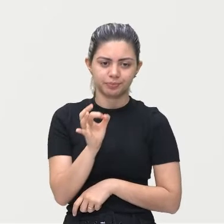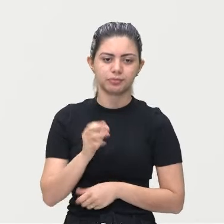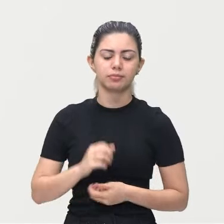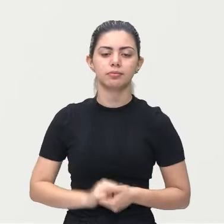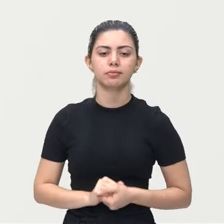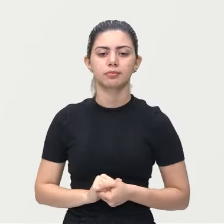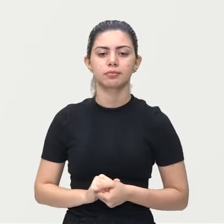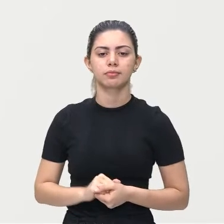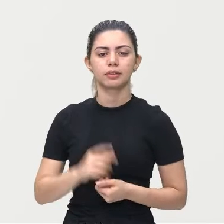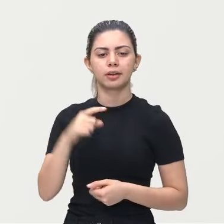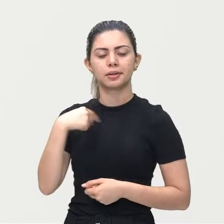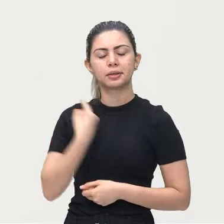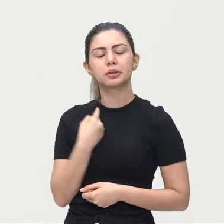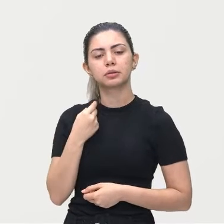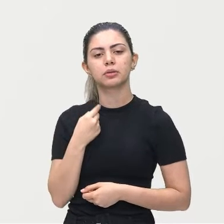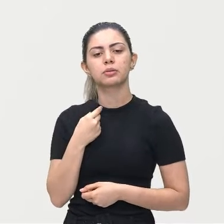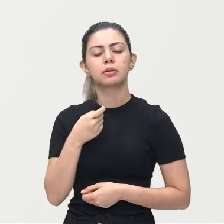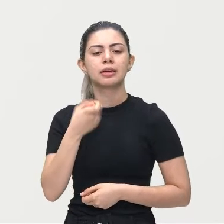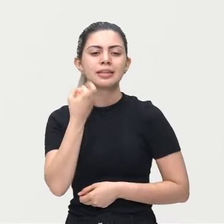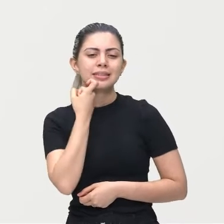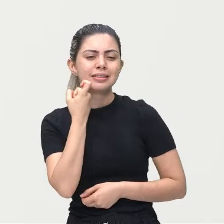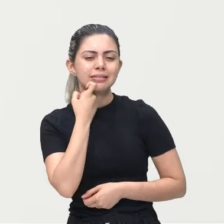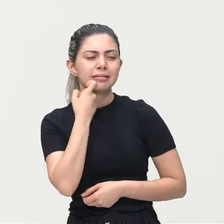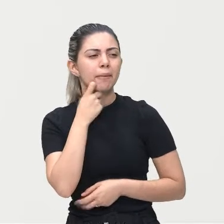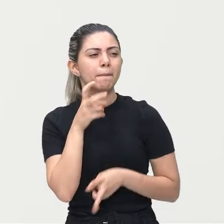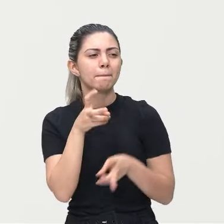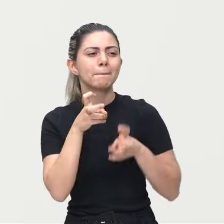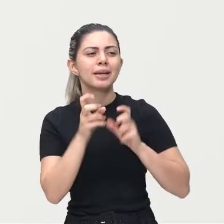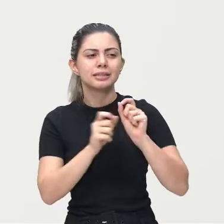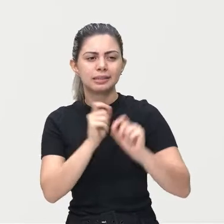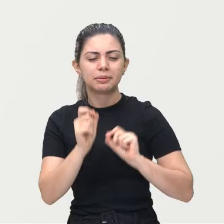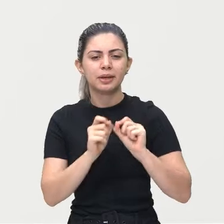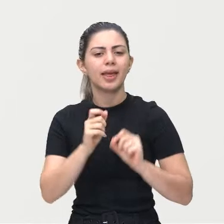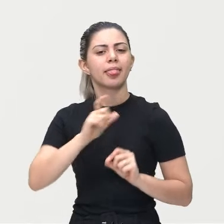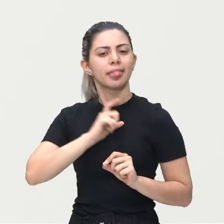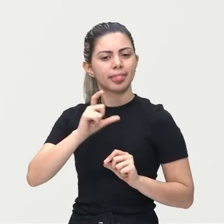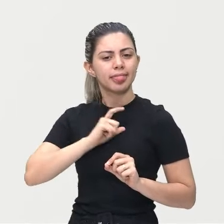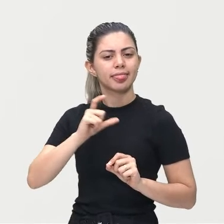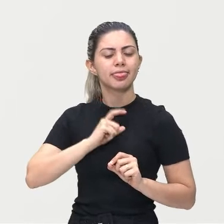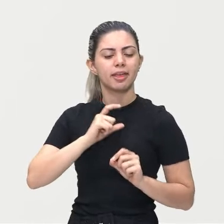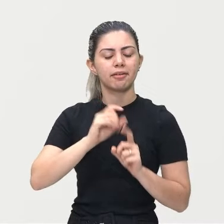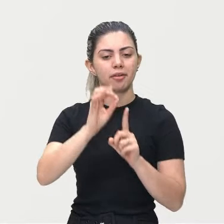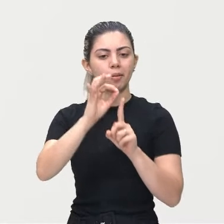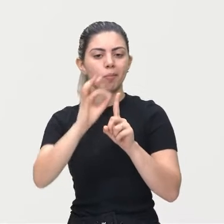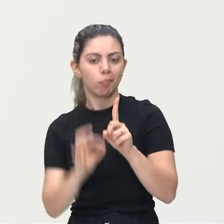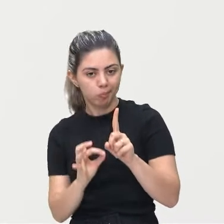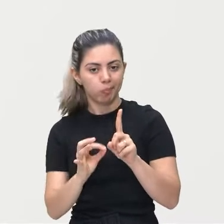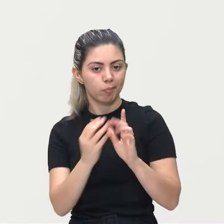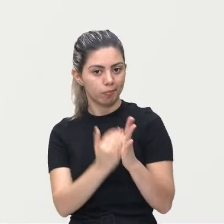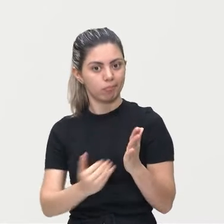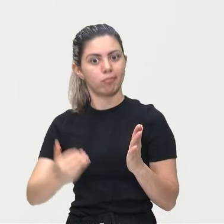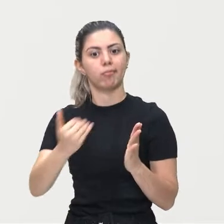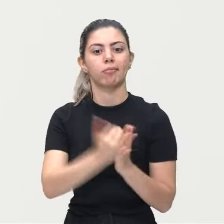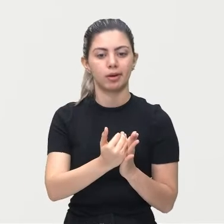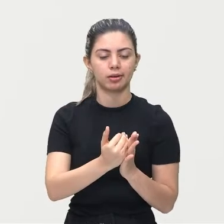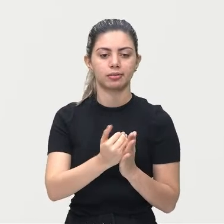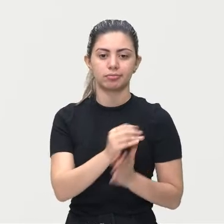Ora, quando nós olhamos para sexta-feira, também houve mais queda de temperatura,